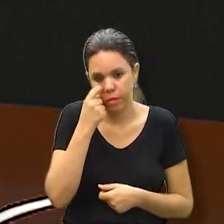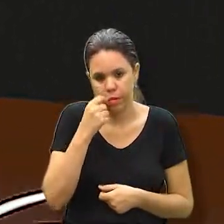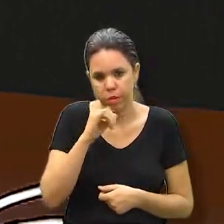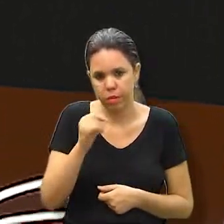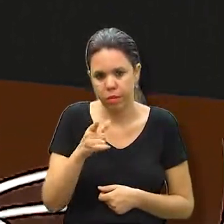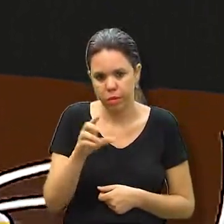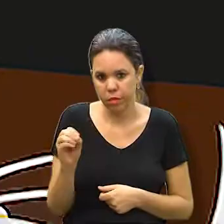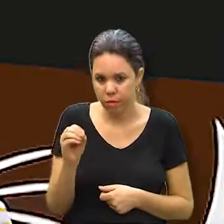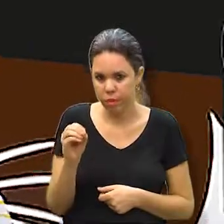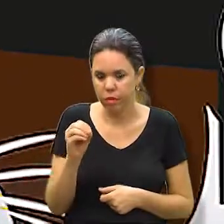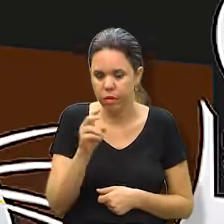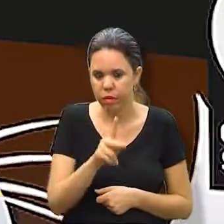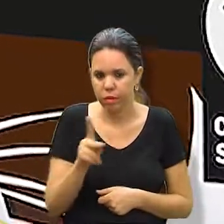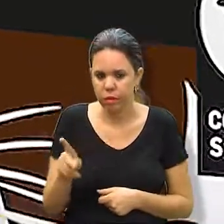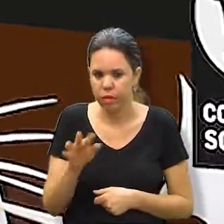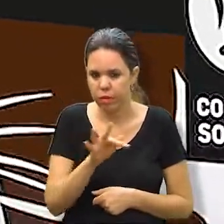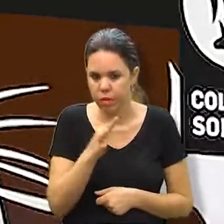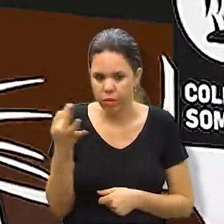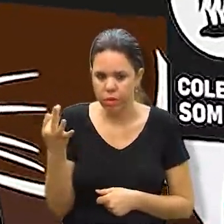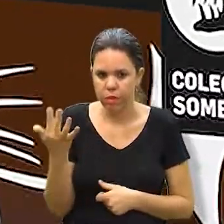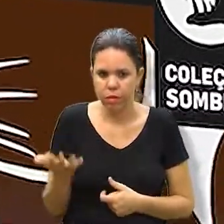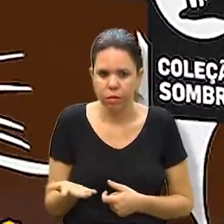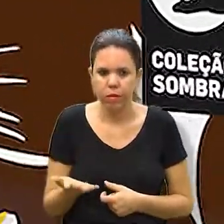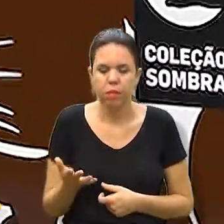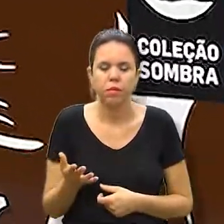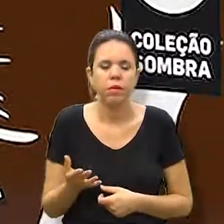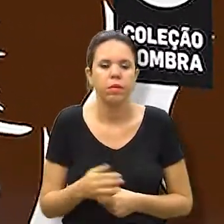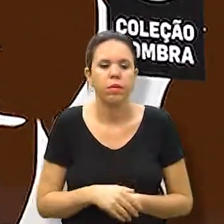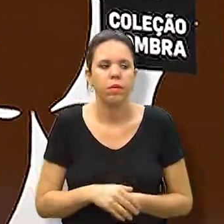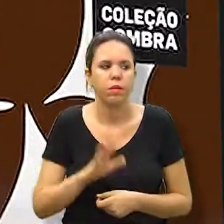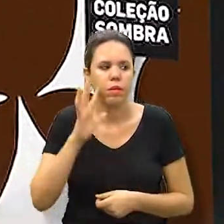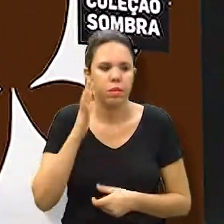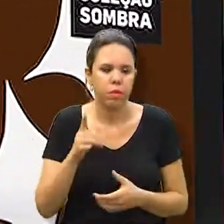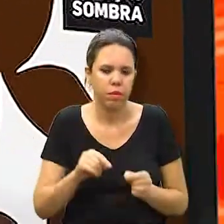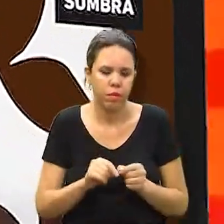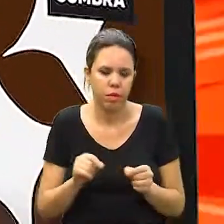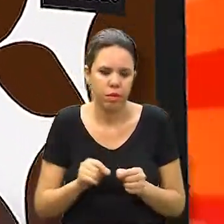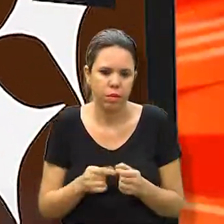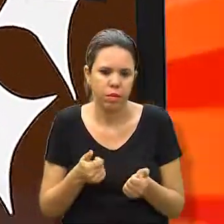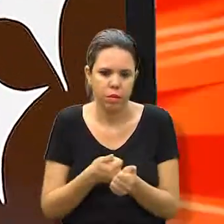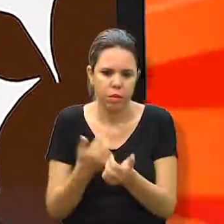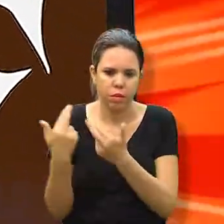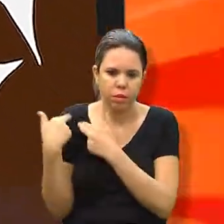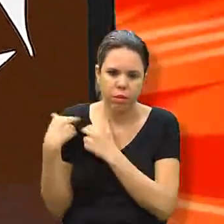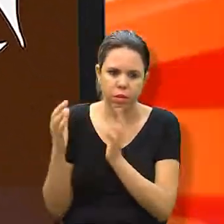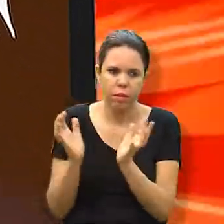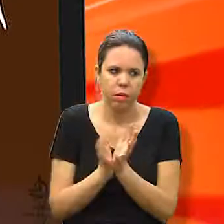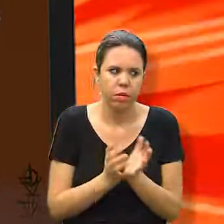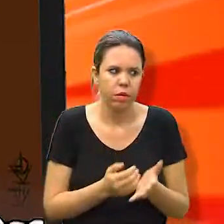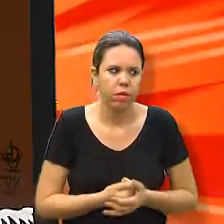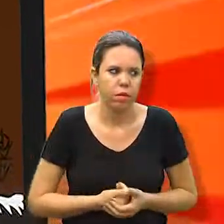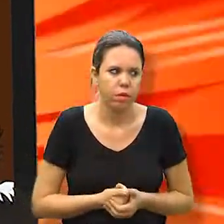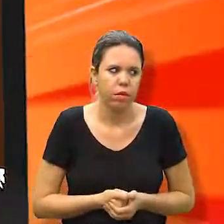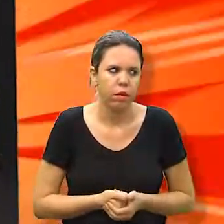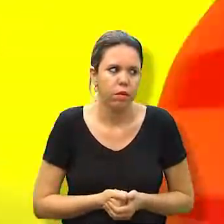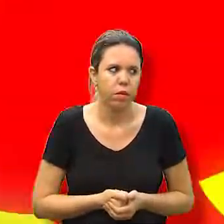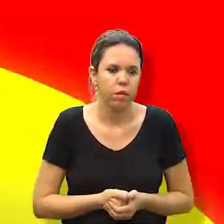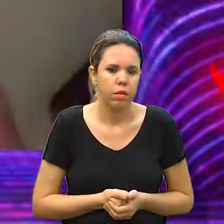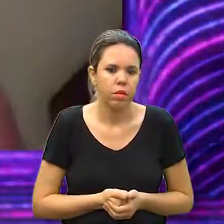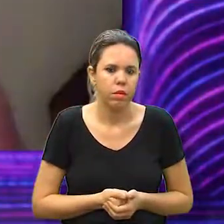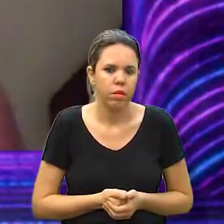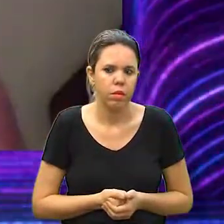Júlio França, o professor Júlio França, e o Oscar Nestares, que estão à frente de uma equipe que